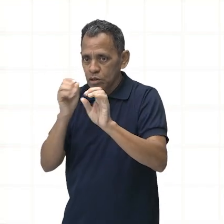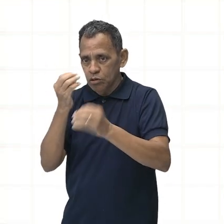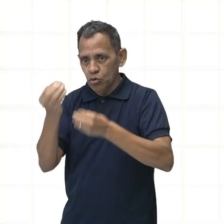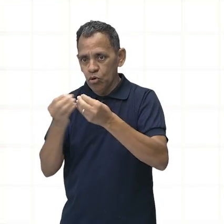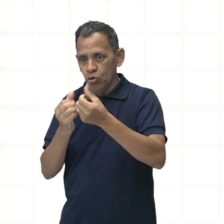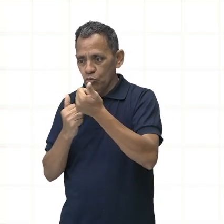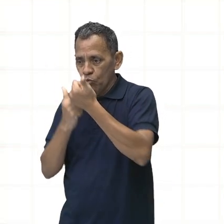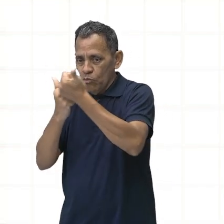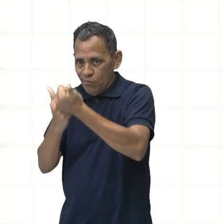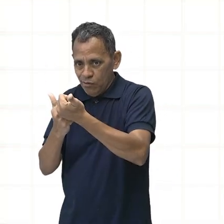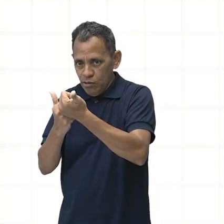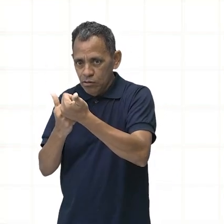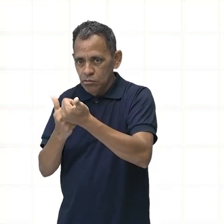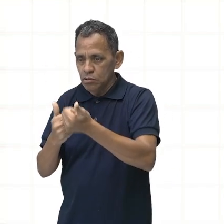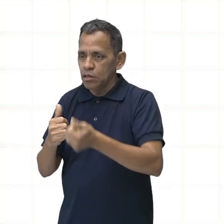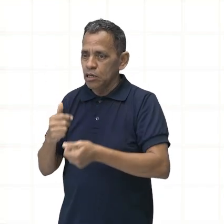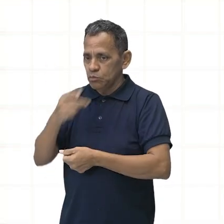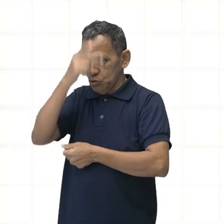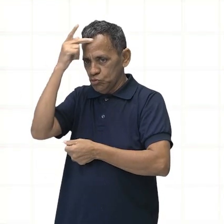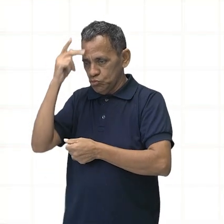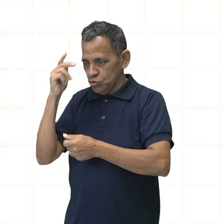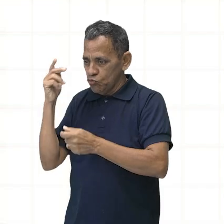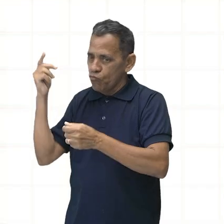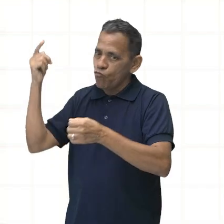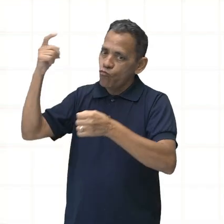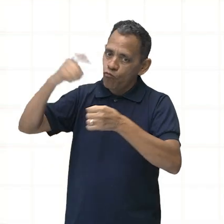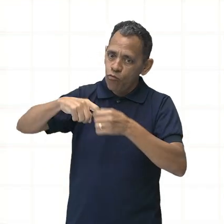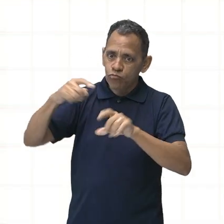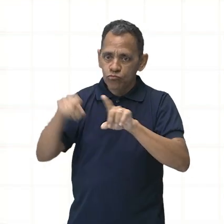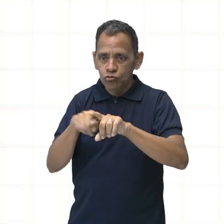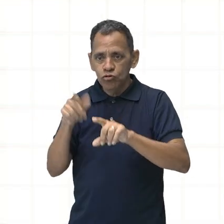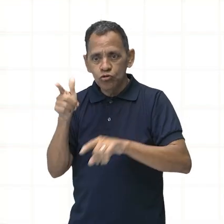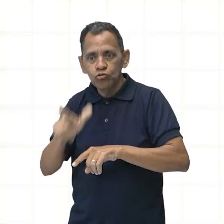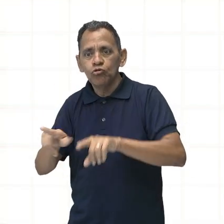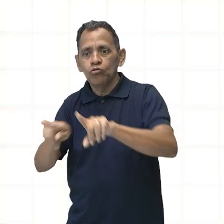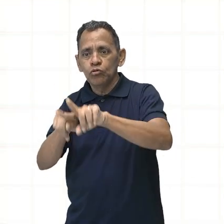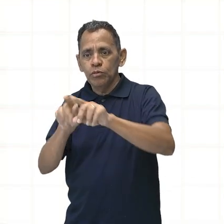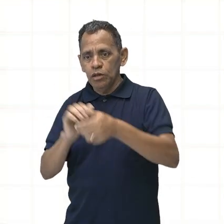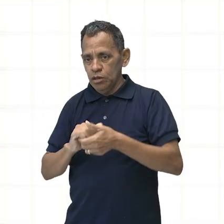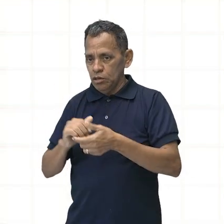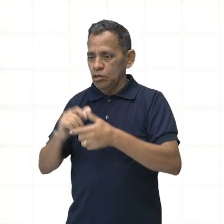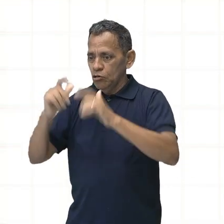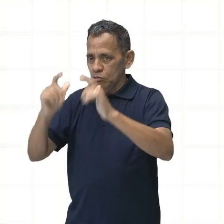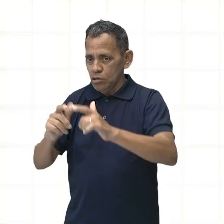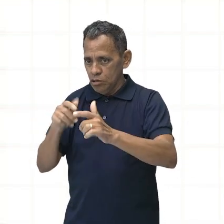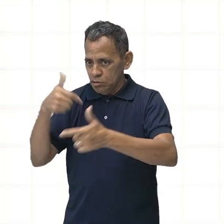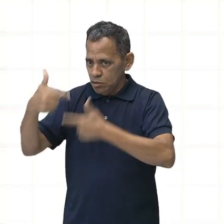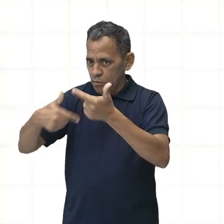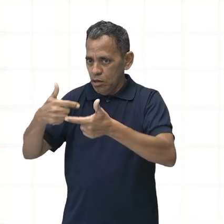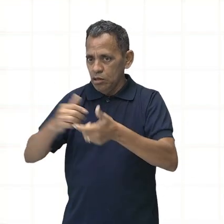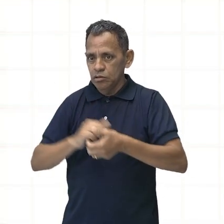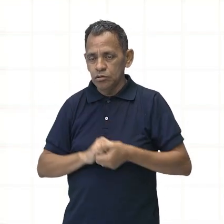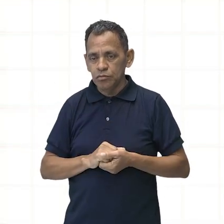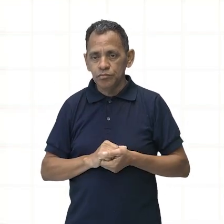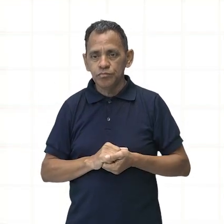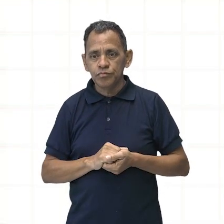voltarem, tá certo? Esse seria o chamado desemprego conjuntural, certo? E aí a gente tem